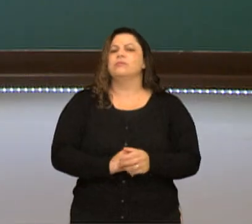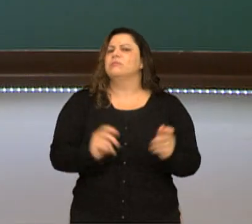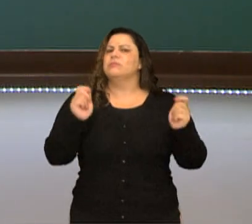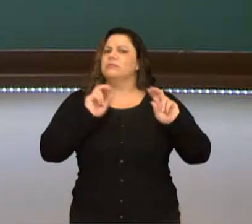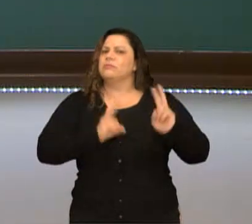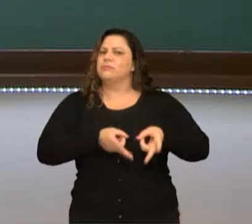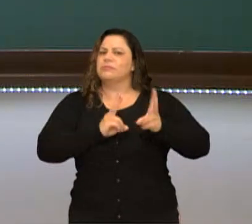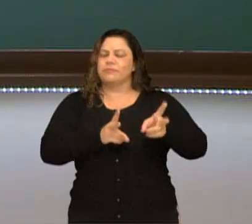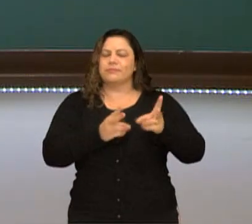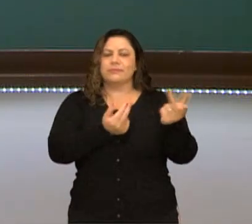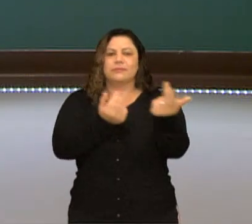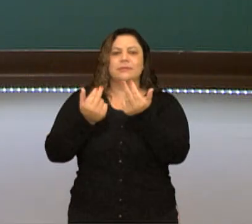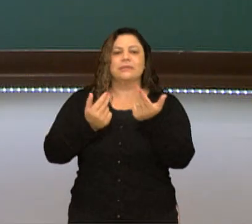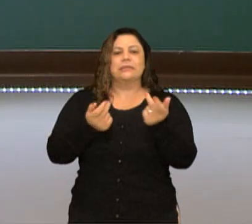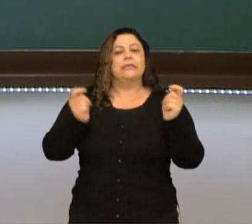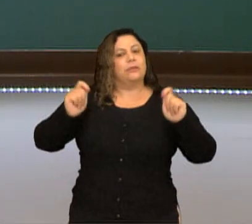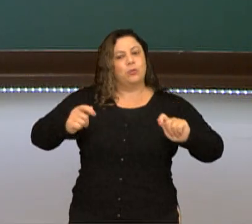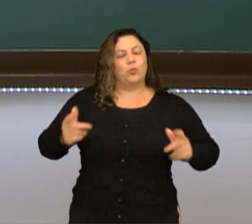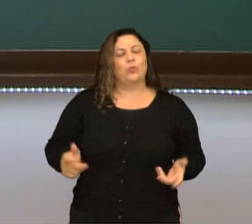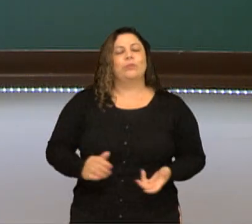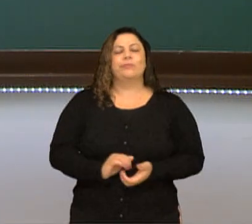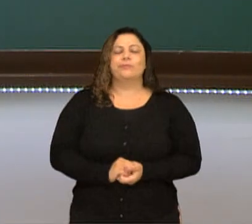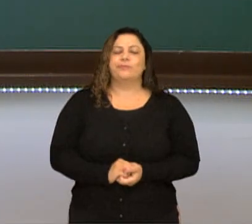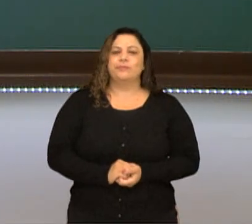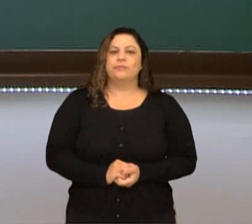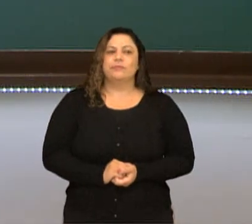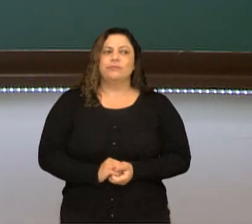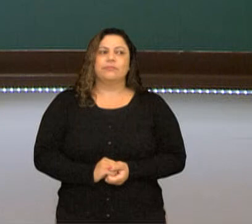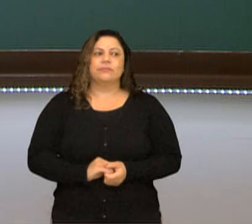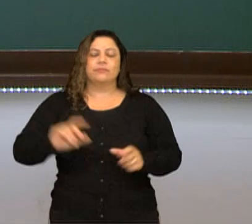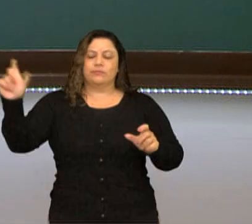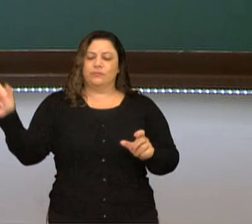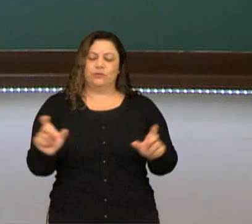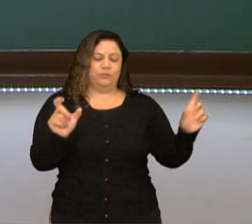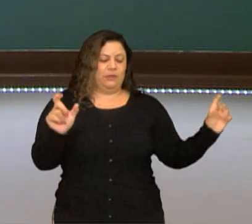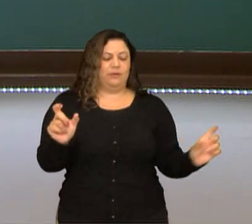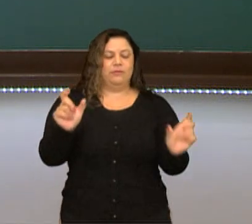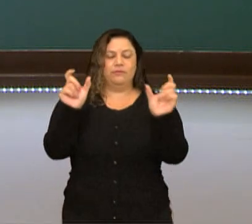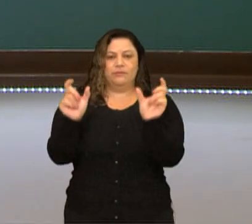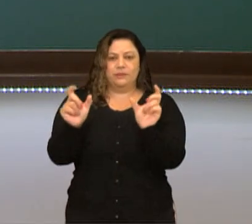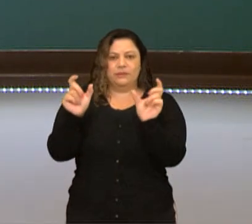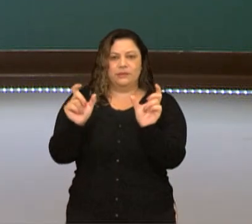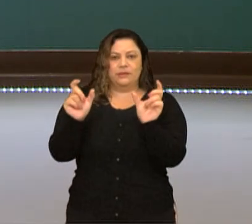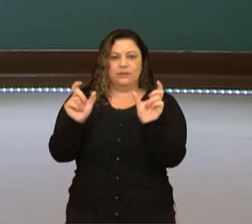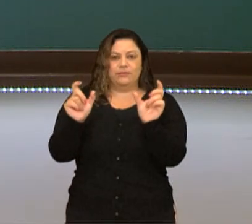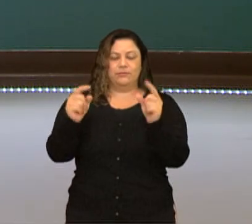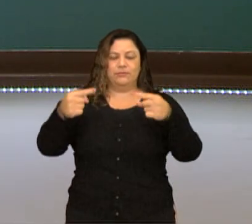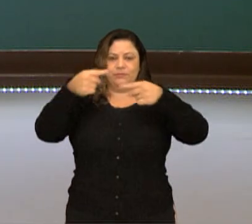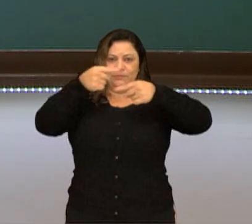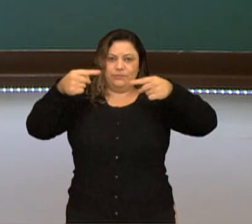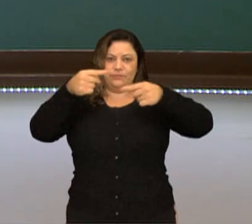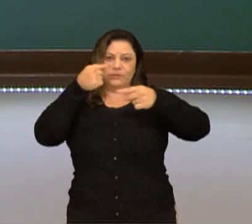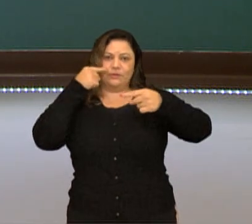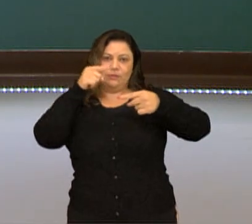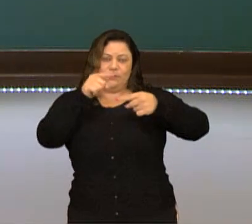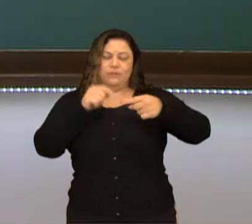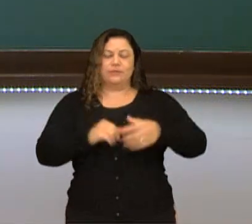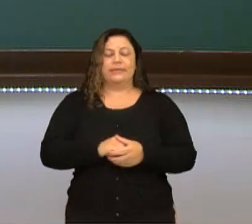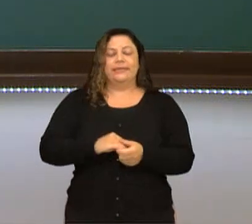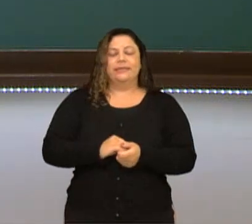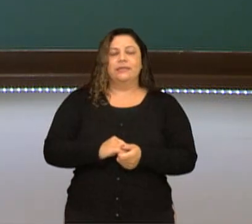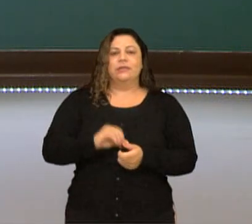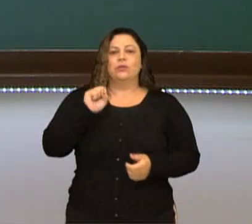segue a mesma, ou seja, um prefixo, um intermediário, um infixo e um